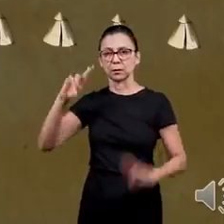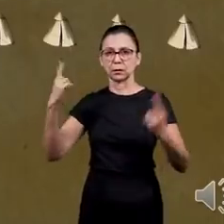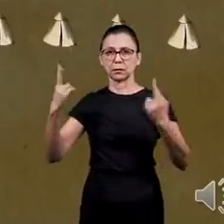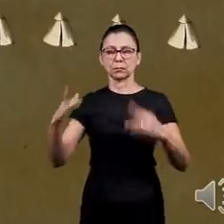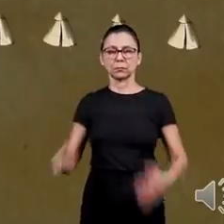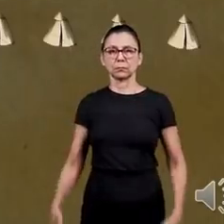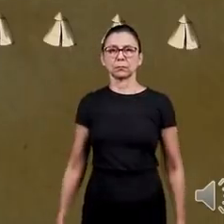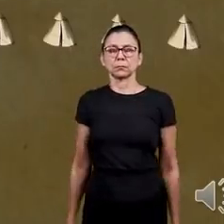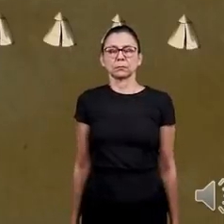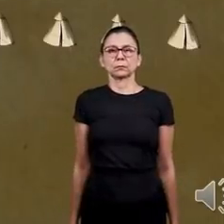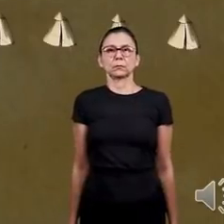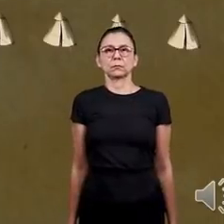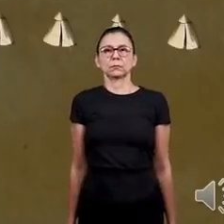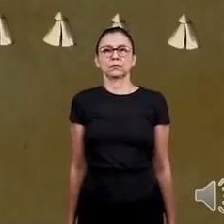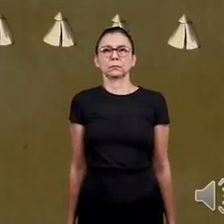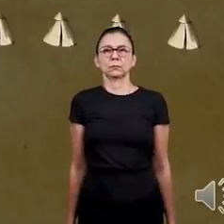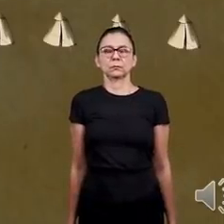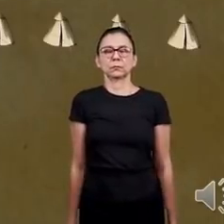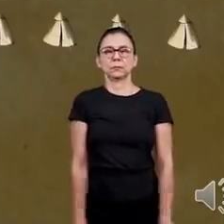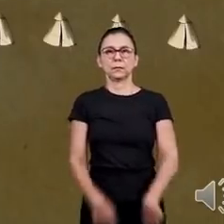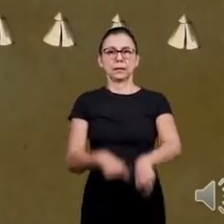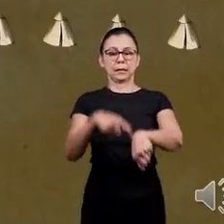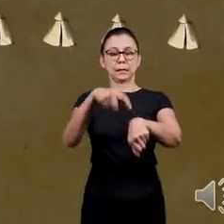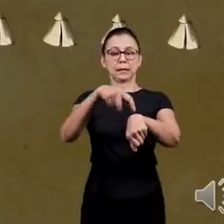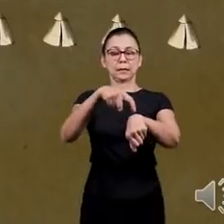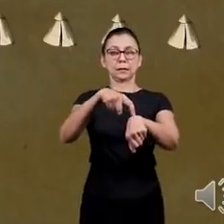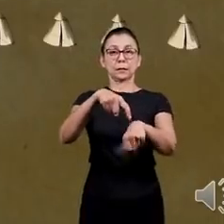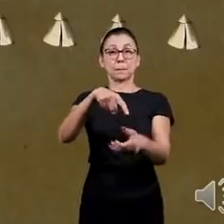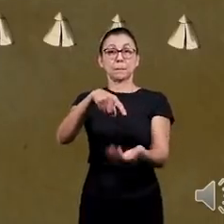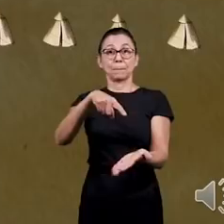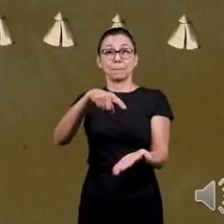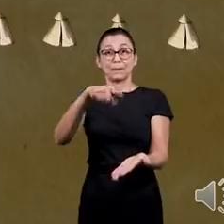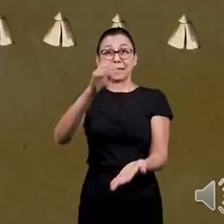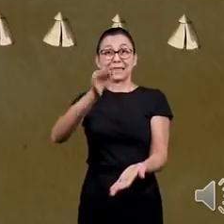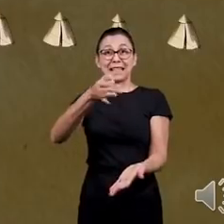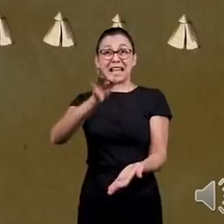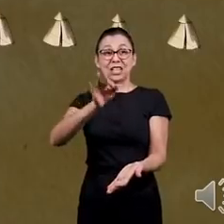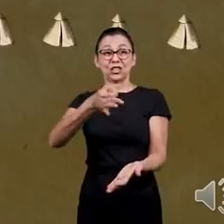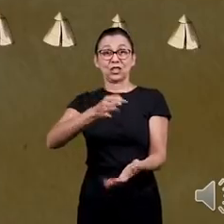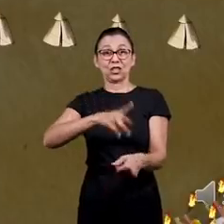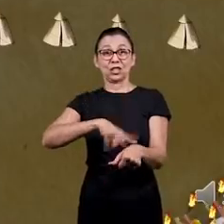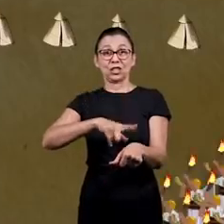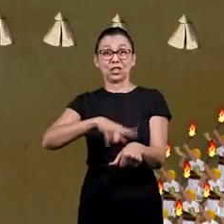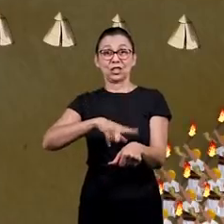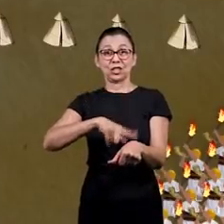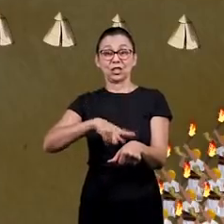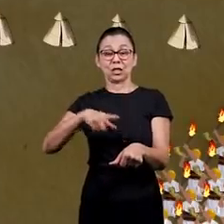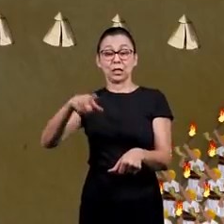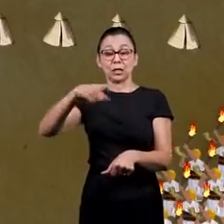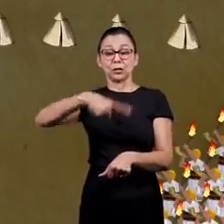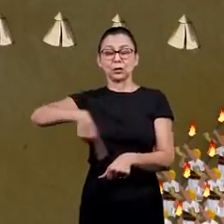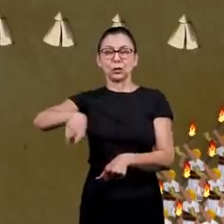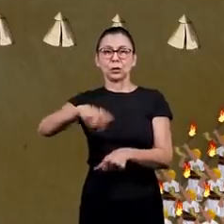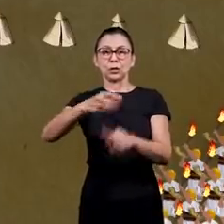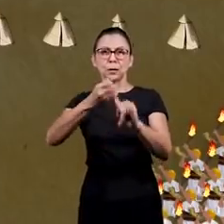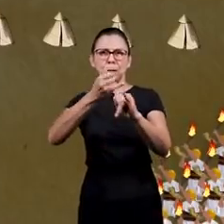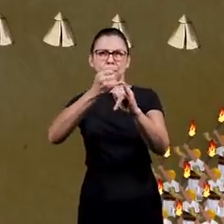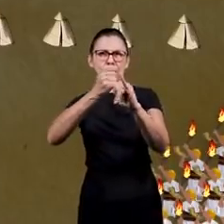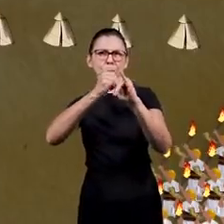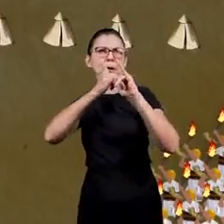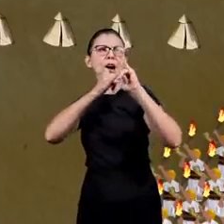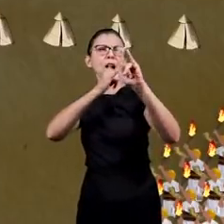posicionaram, e na hora marcada, no momento certo, todos eles tocaram a